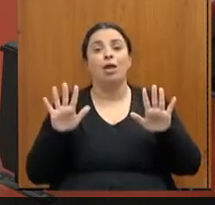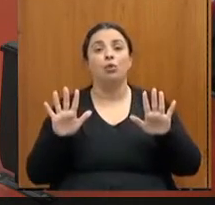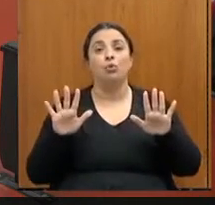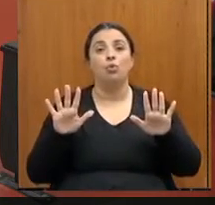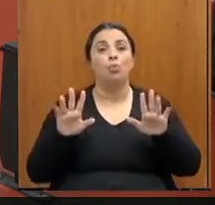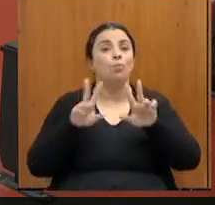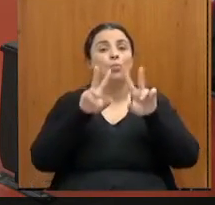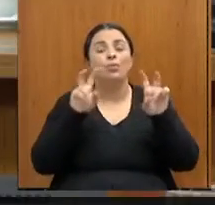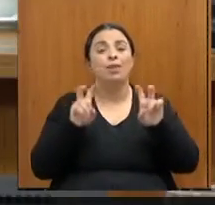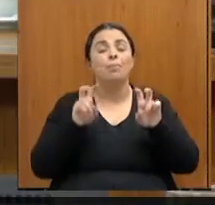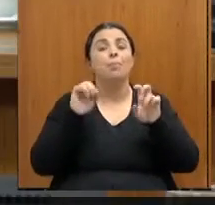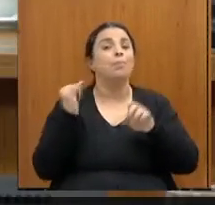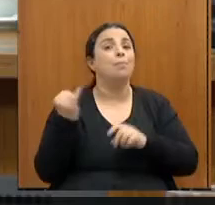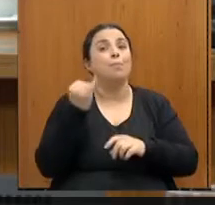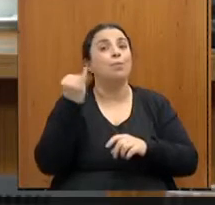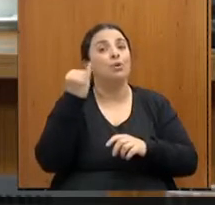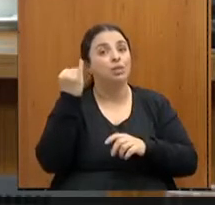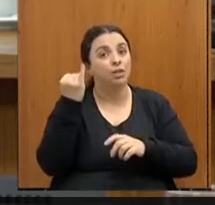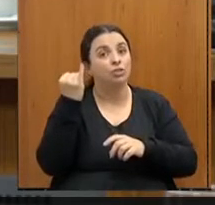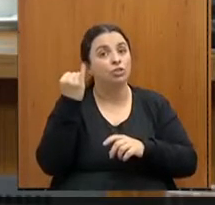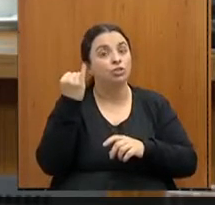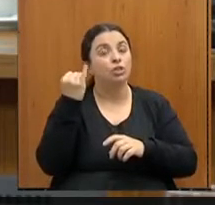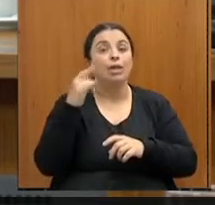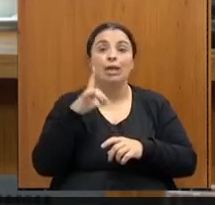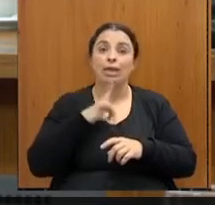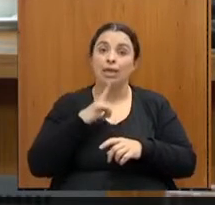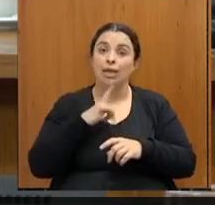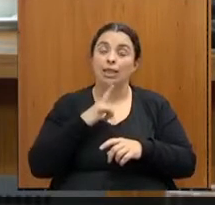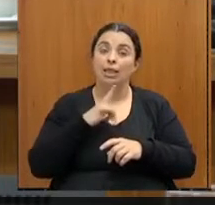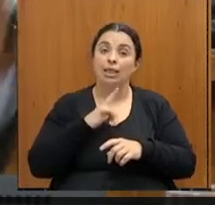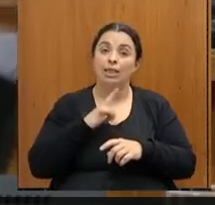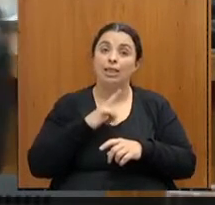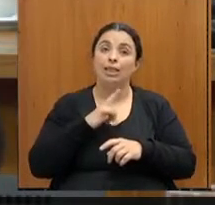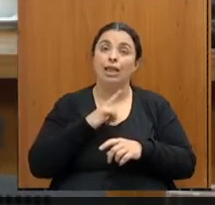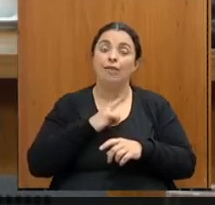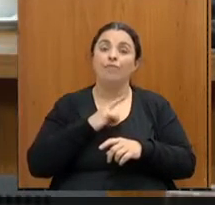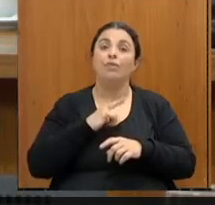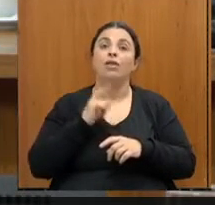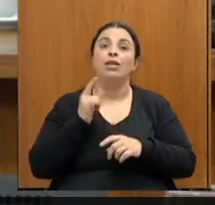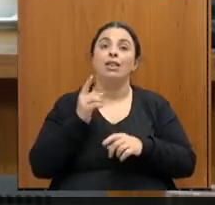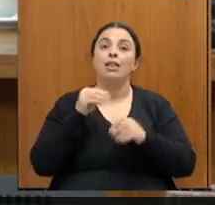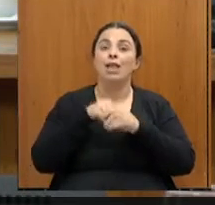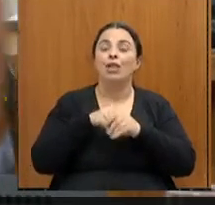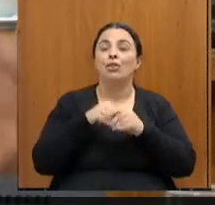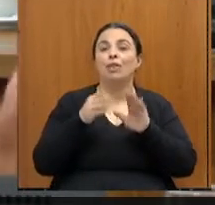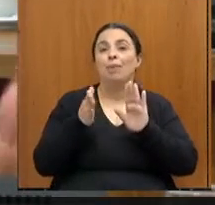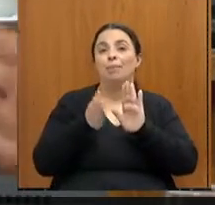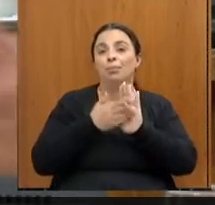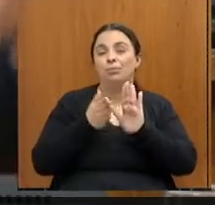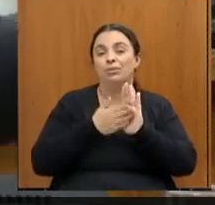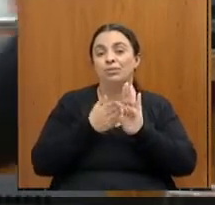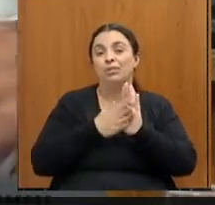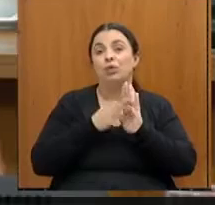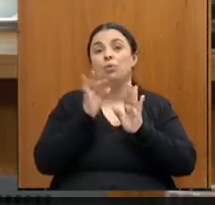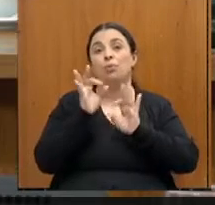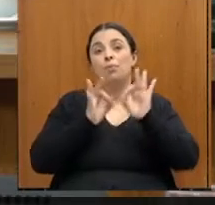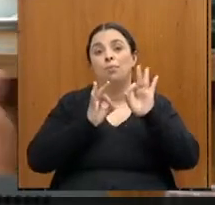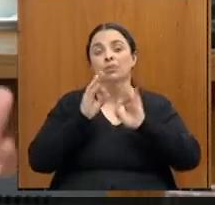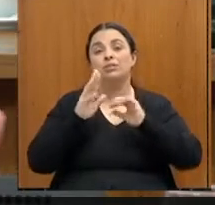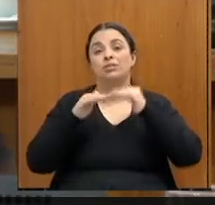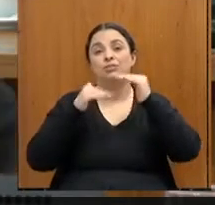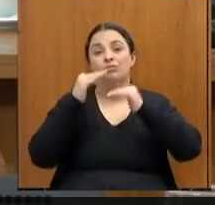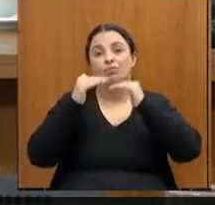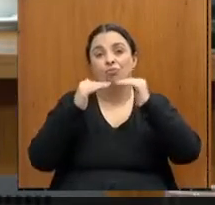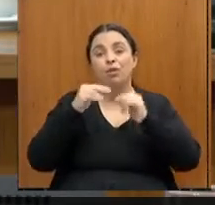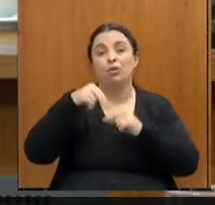foi alvo inclusive né da proposição do plano de desenvolvimento do Norte e Nordeste quando é que